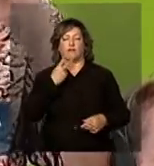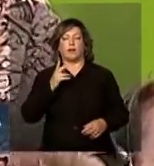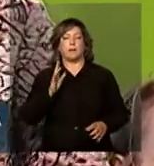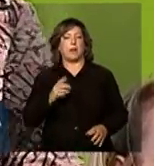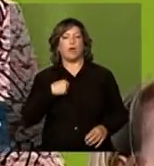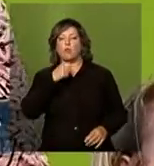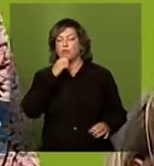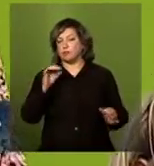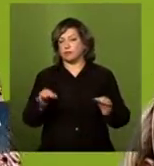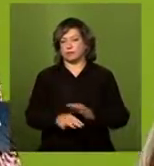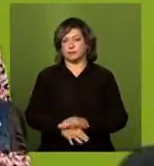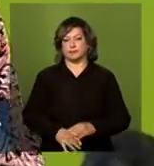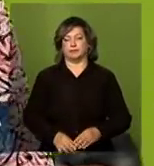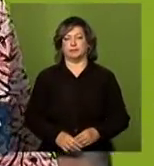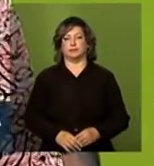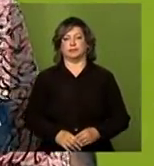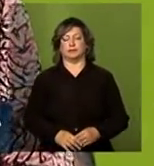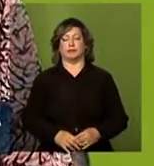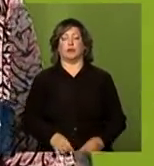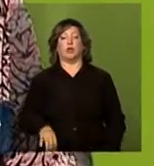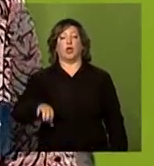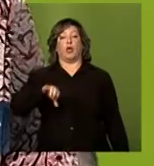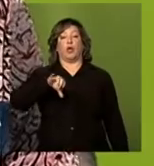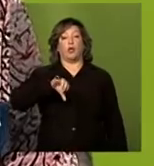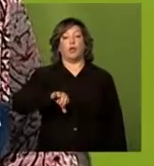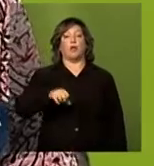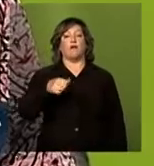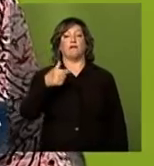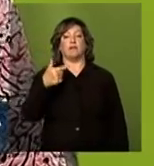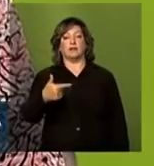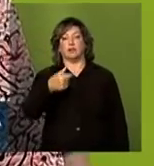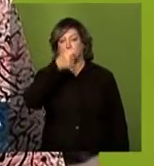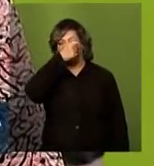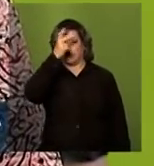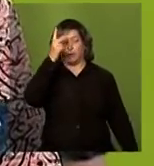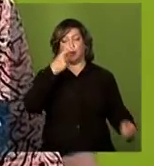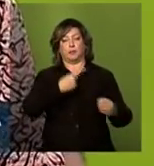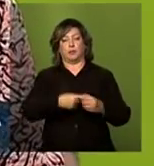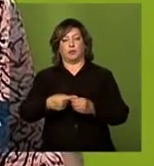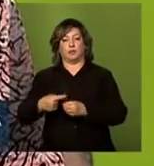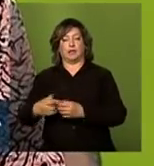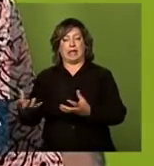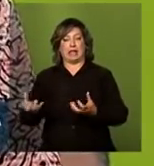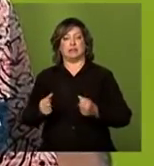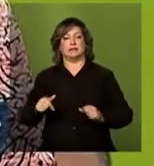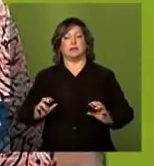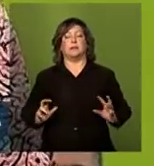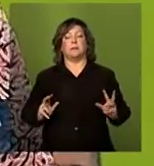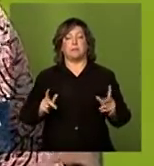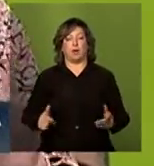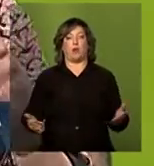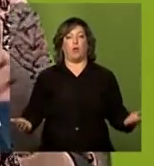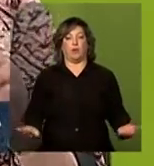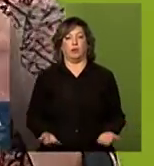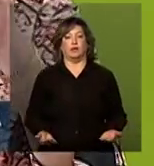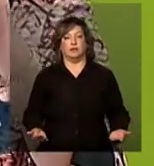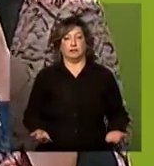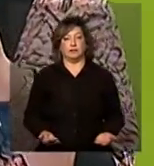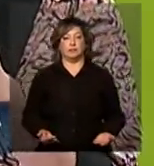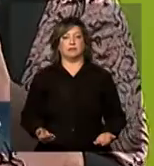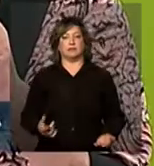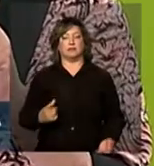não completei dos 92 municípios que estão recebendo as máquinas hoje